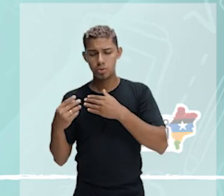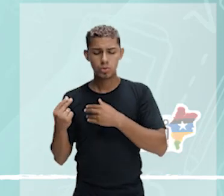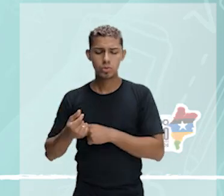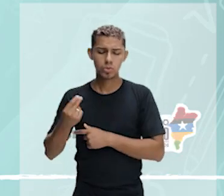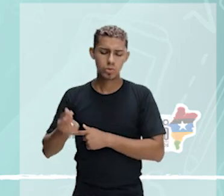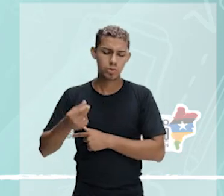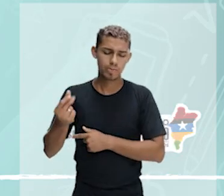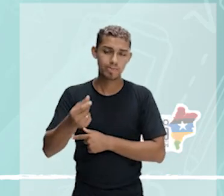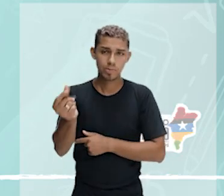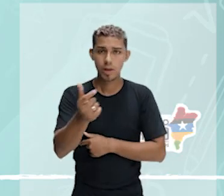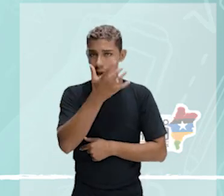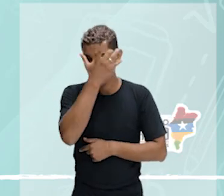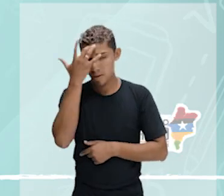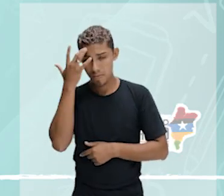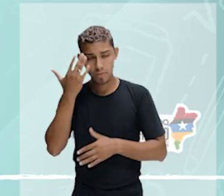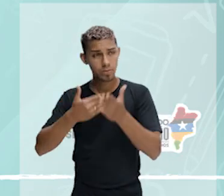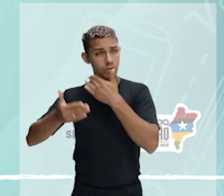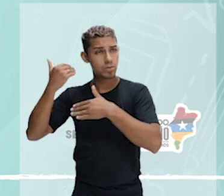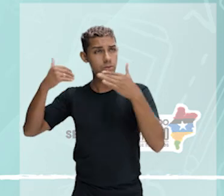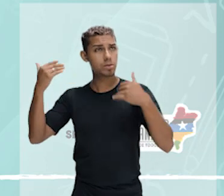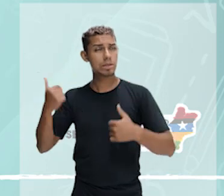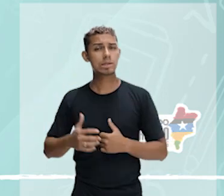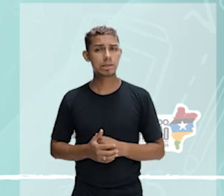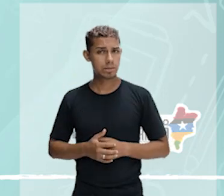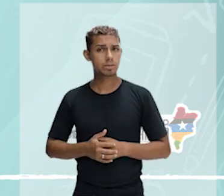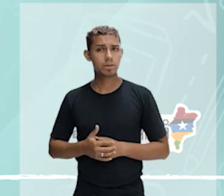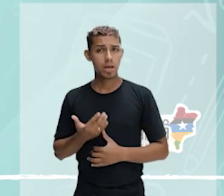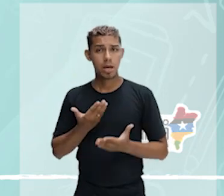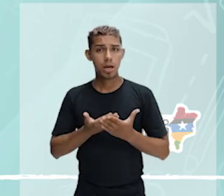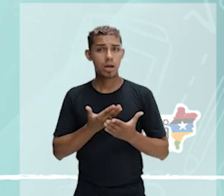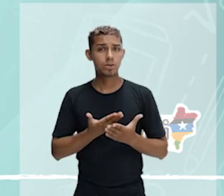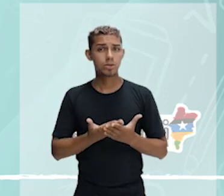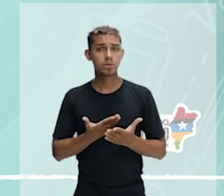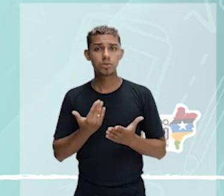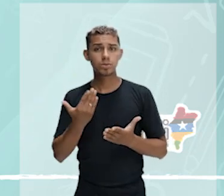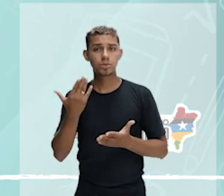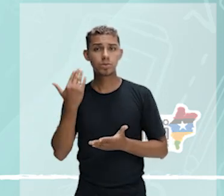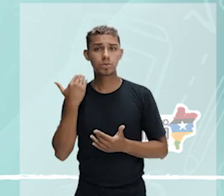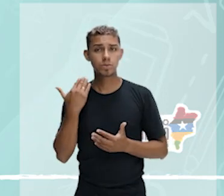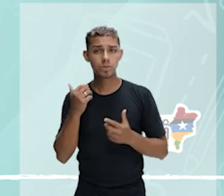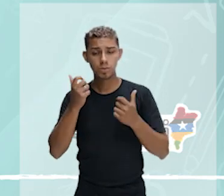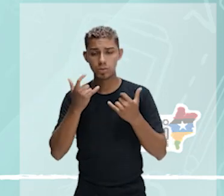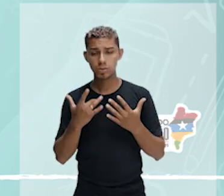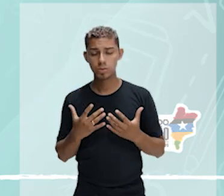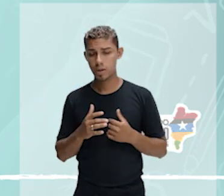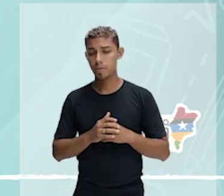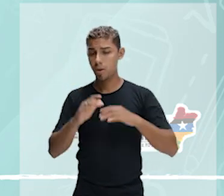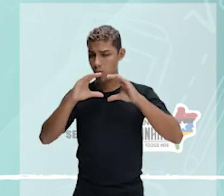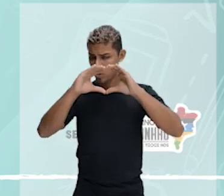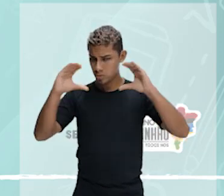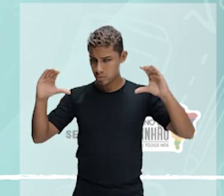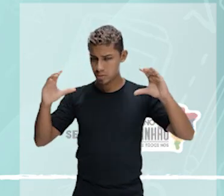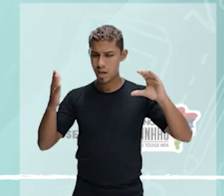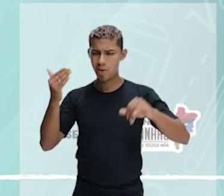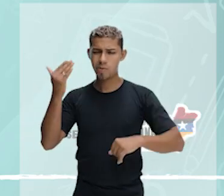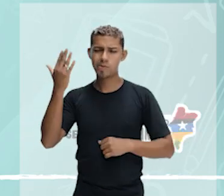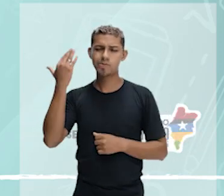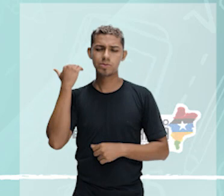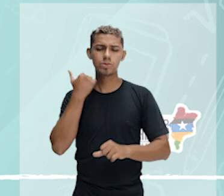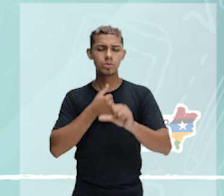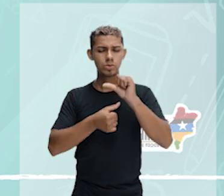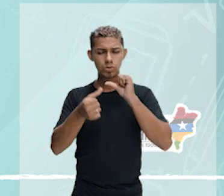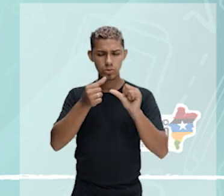que as pessoas tinham antigamente é a mesma que nós temos hoje, certo? O céu de antigamente